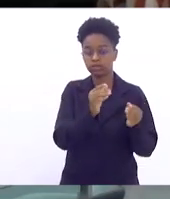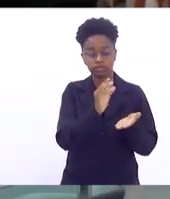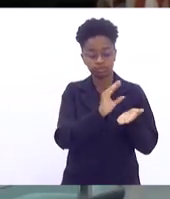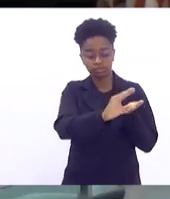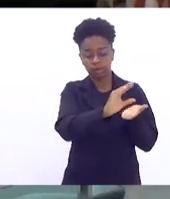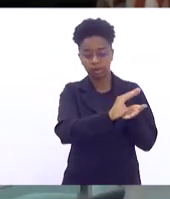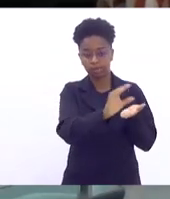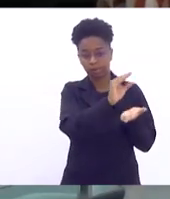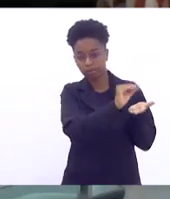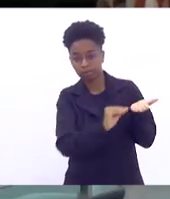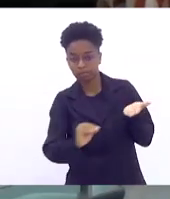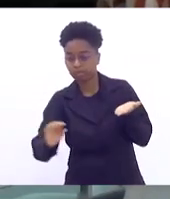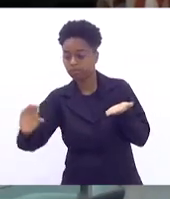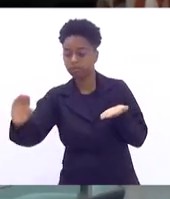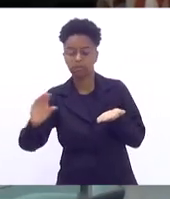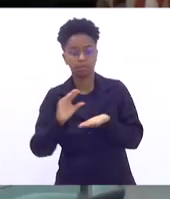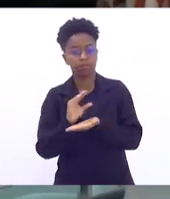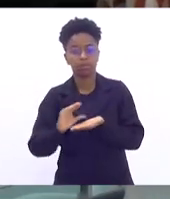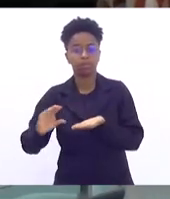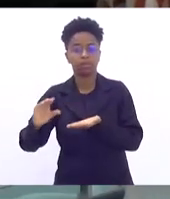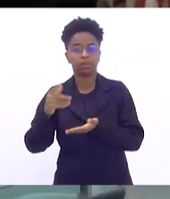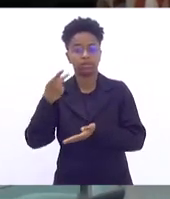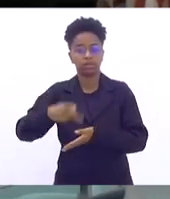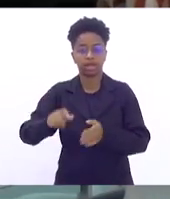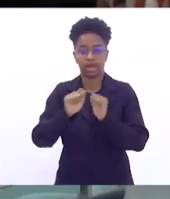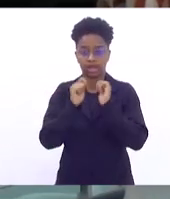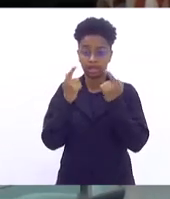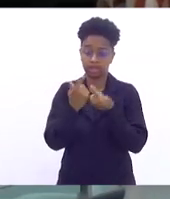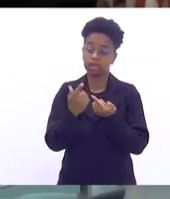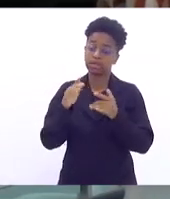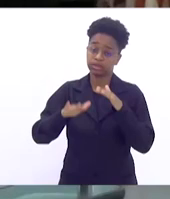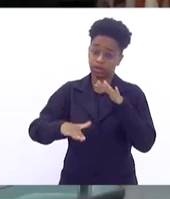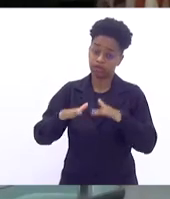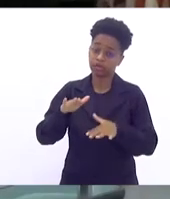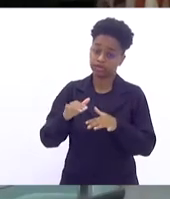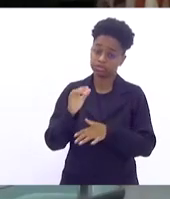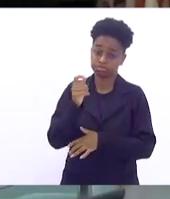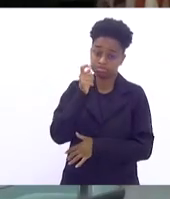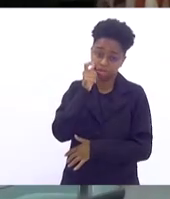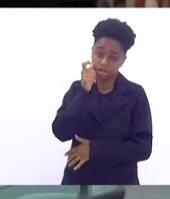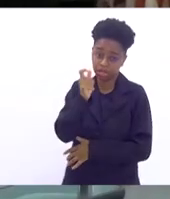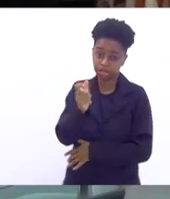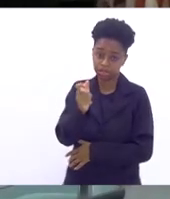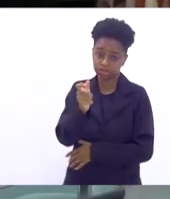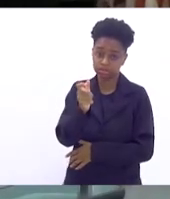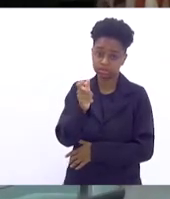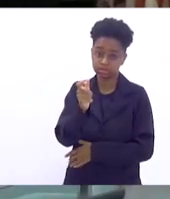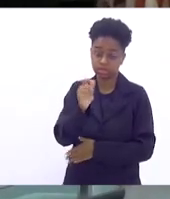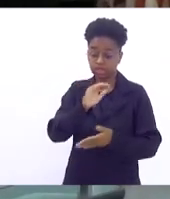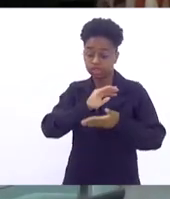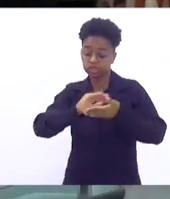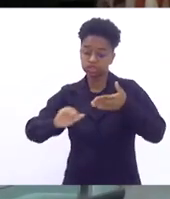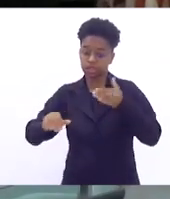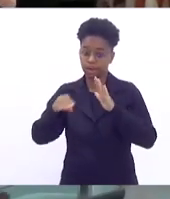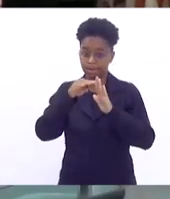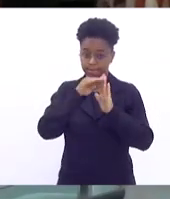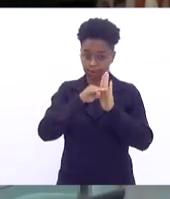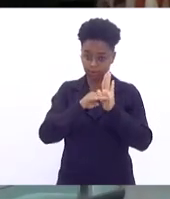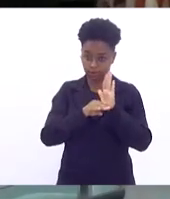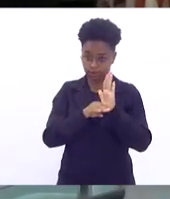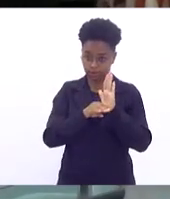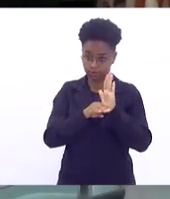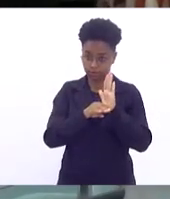do fundo especial da alerj Talvez seja pertinente a retirada de pauta por